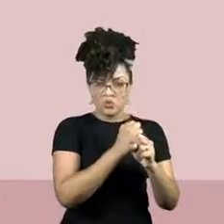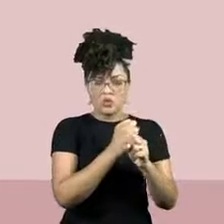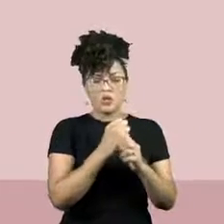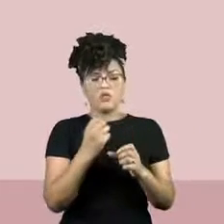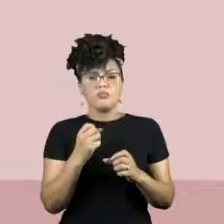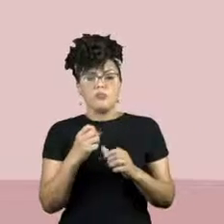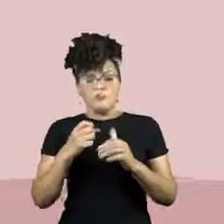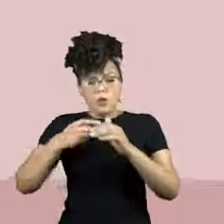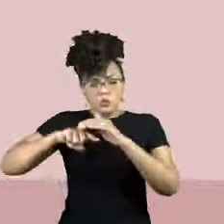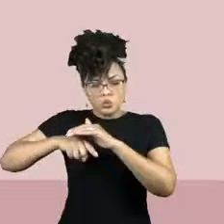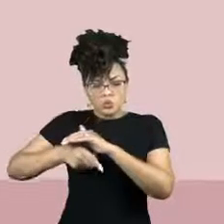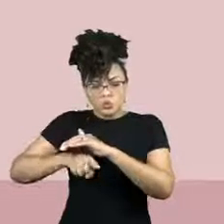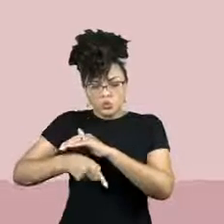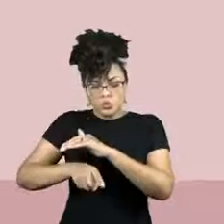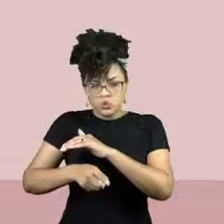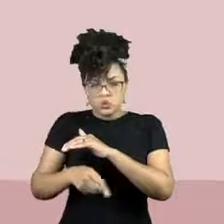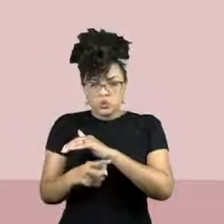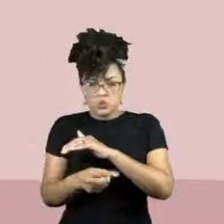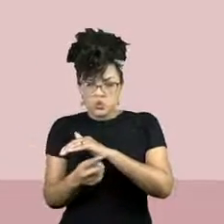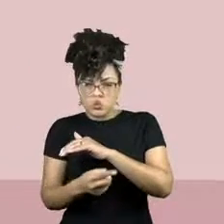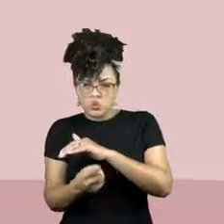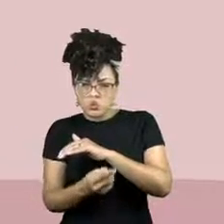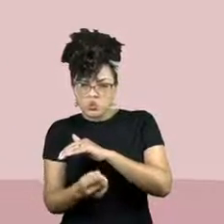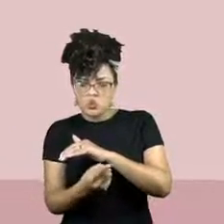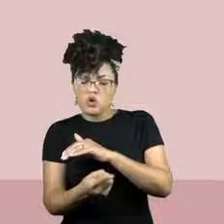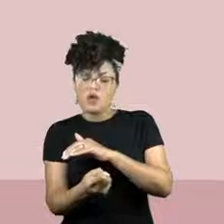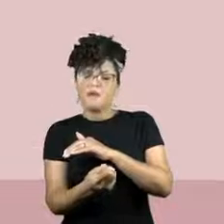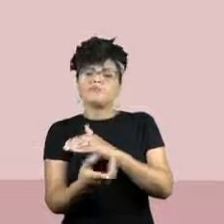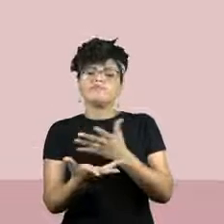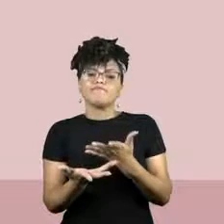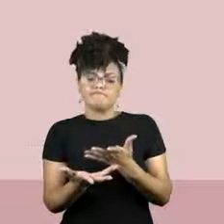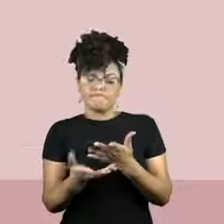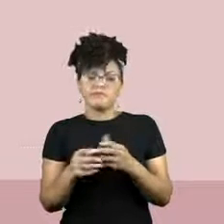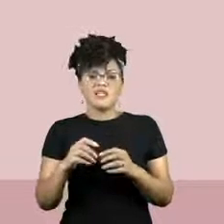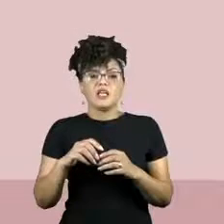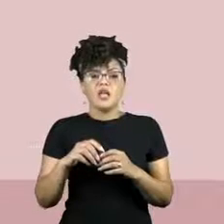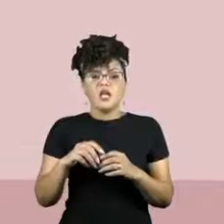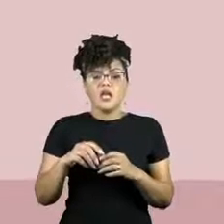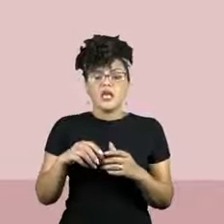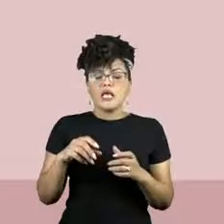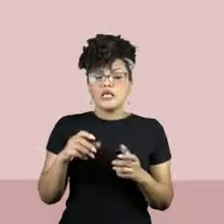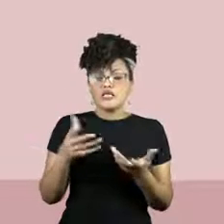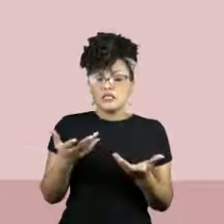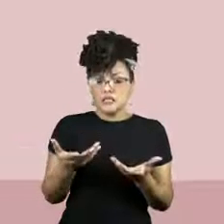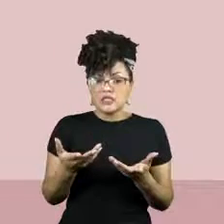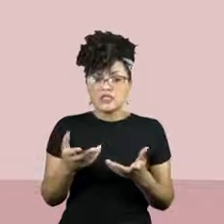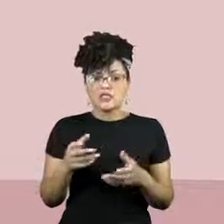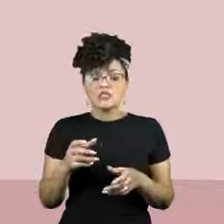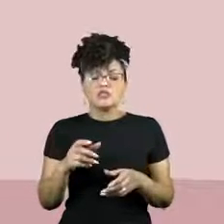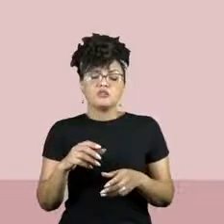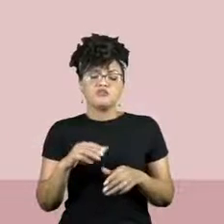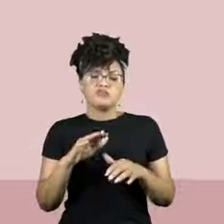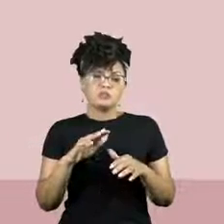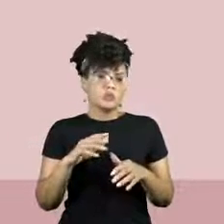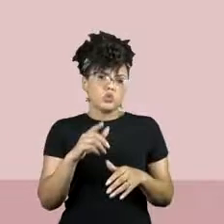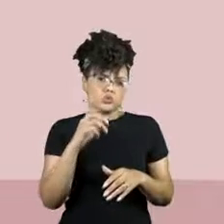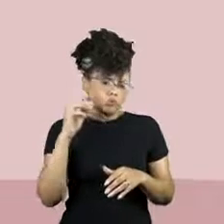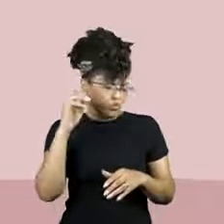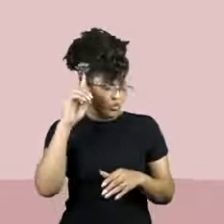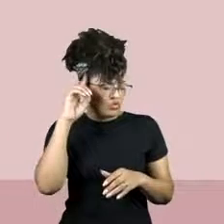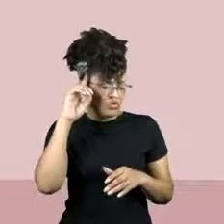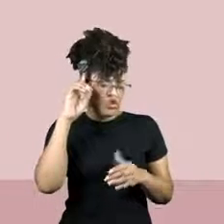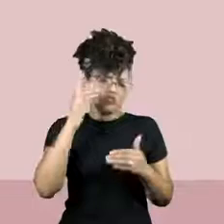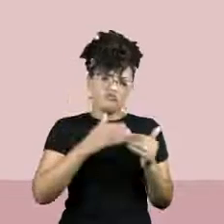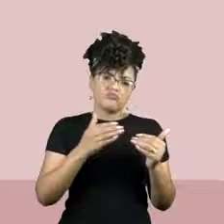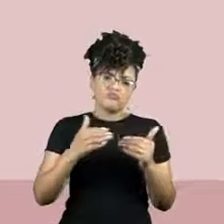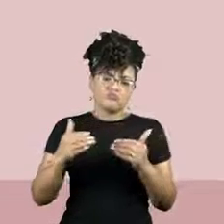muito profundas, né, onde a gente tem situações de escavações a prumo, né, todas elas são, mas também são situações corriqueiras. Né? Claro que o software não se